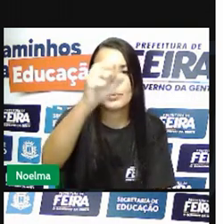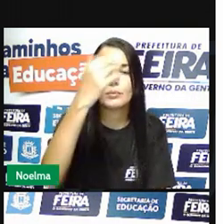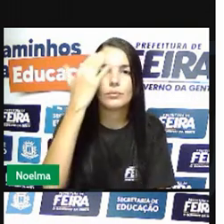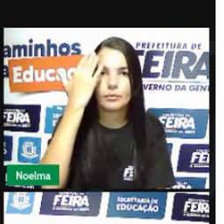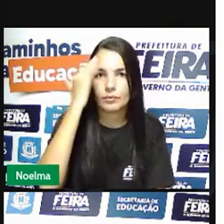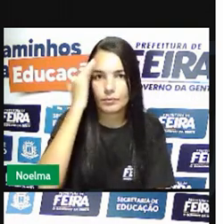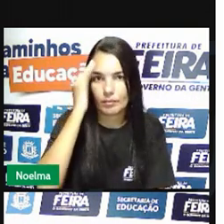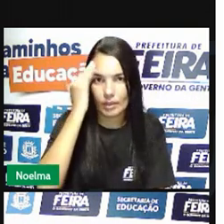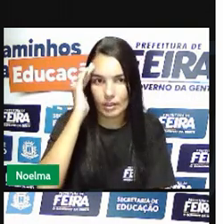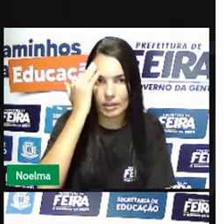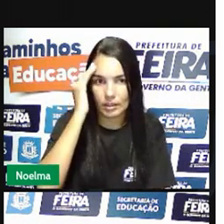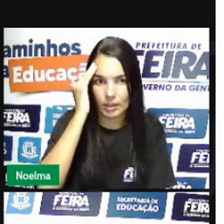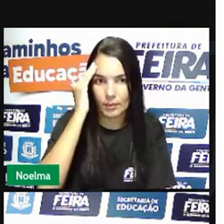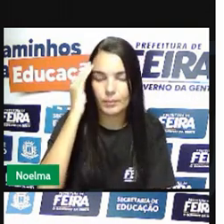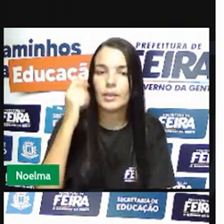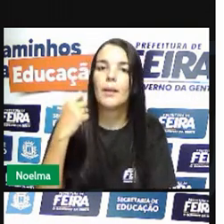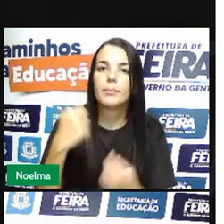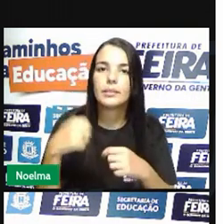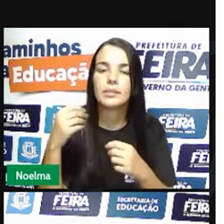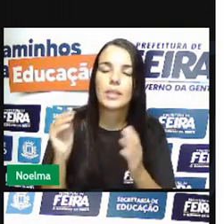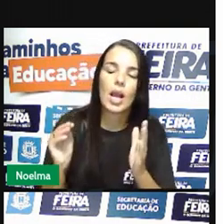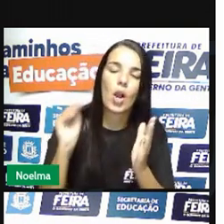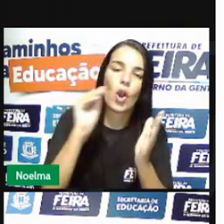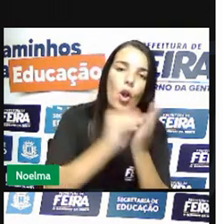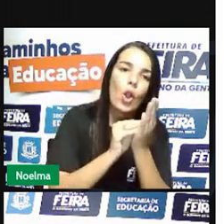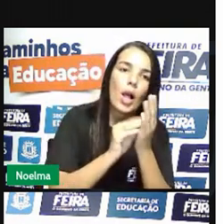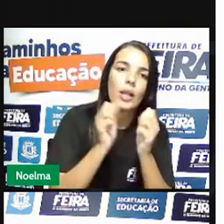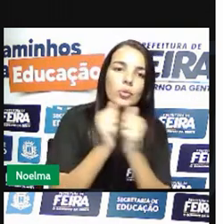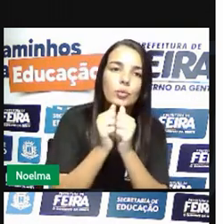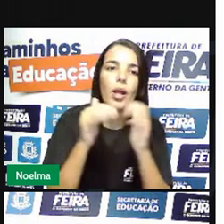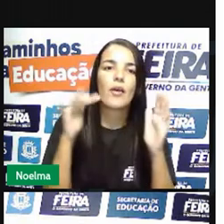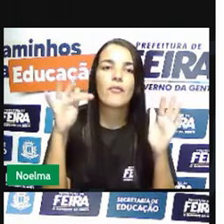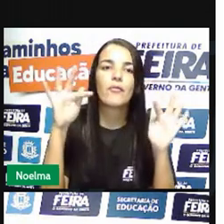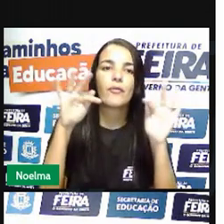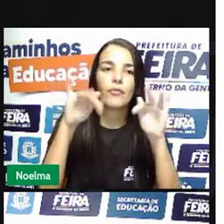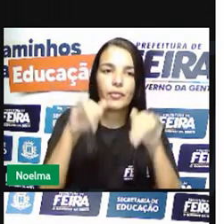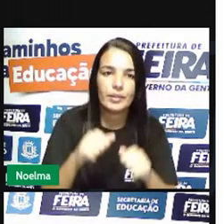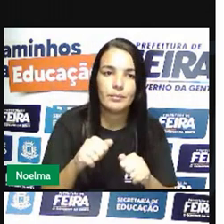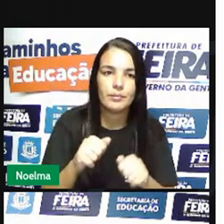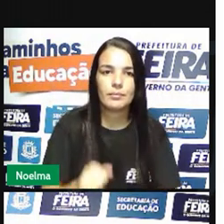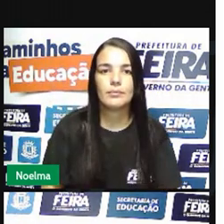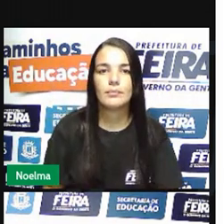2121 aves e coloca a palavrinha aves no certo